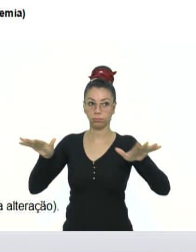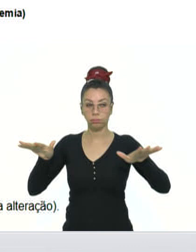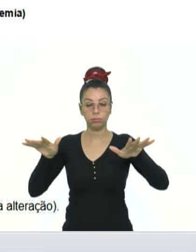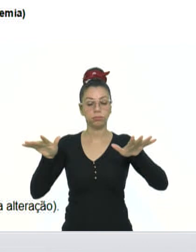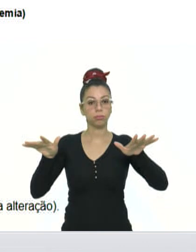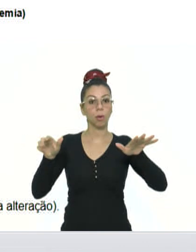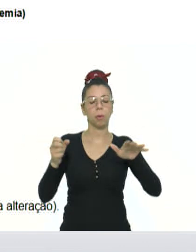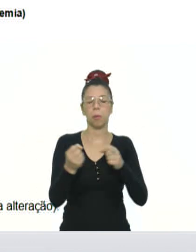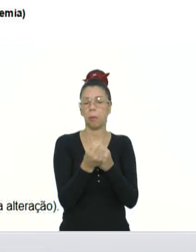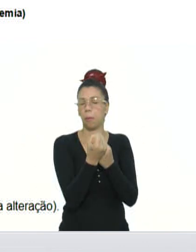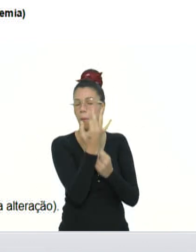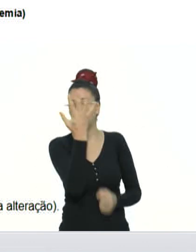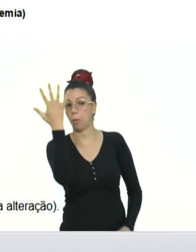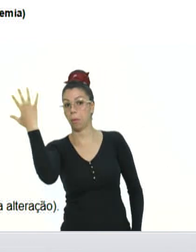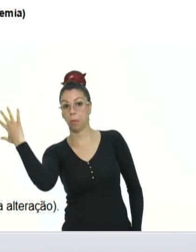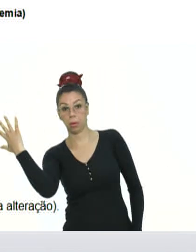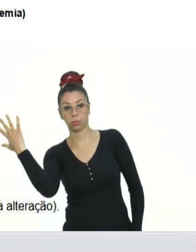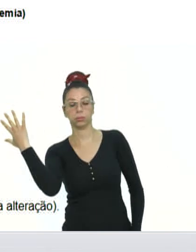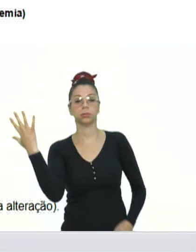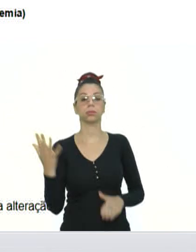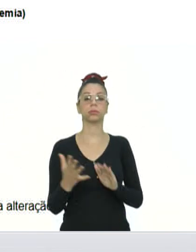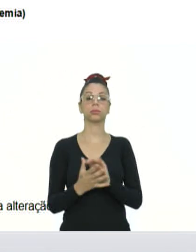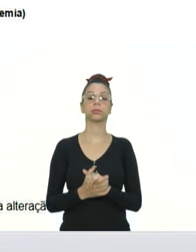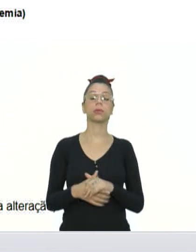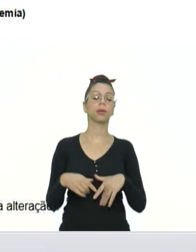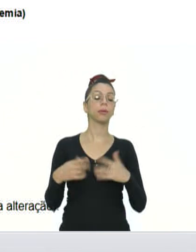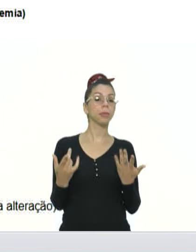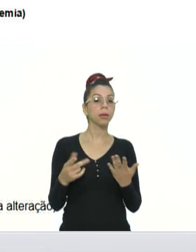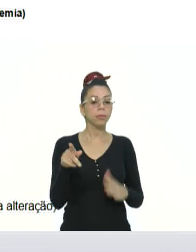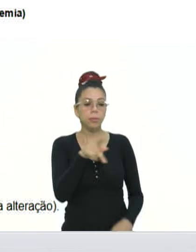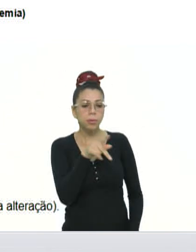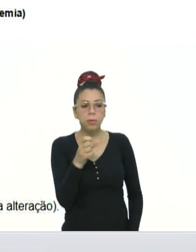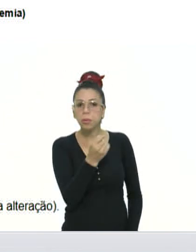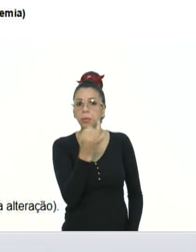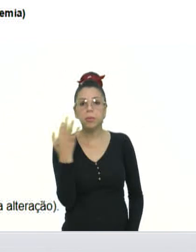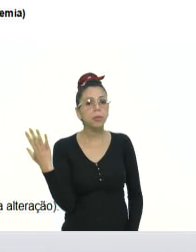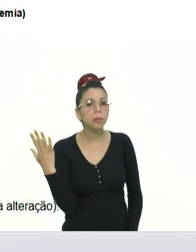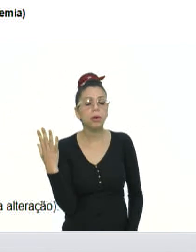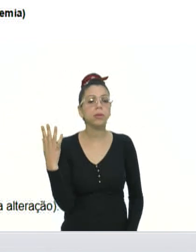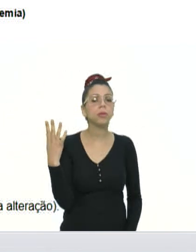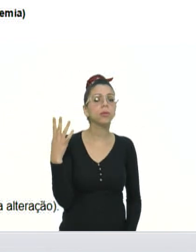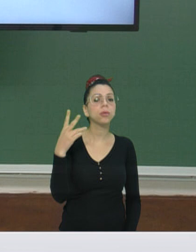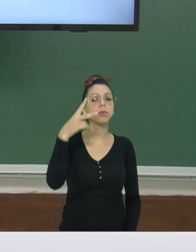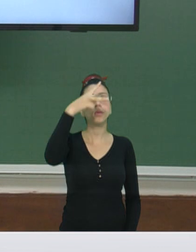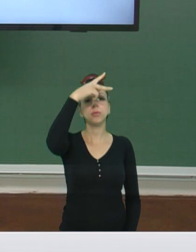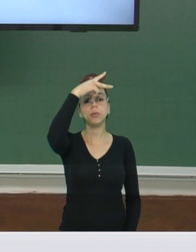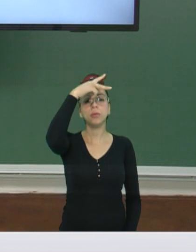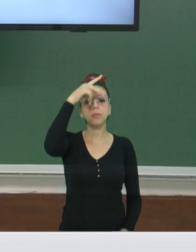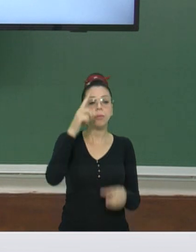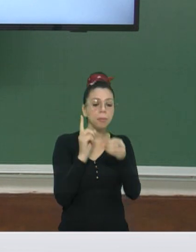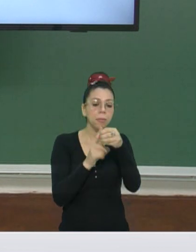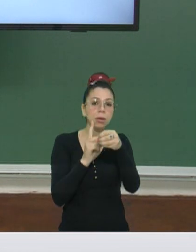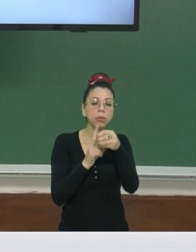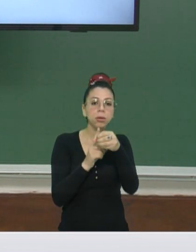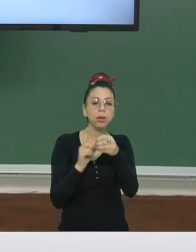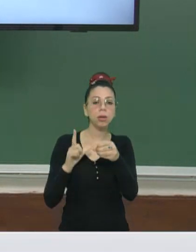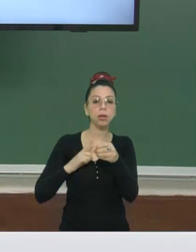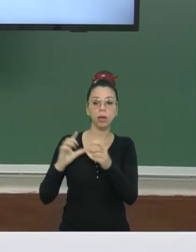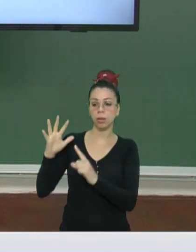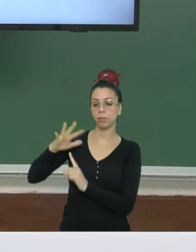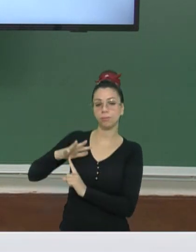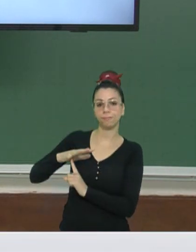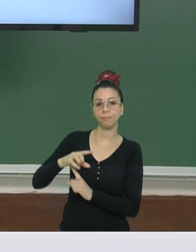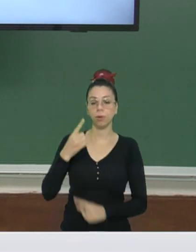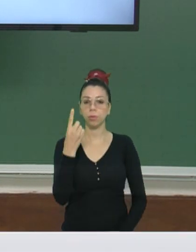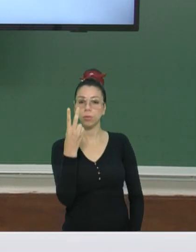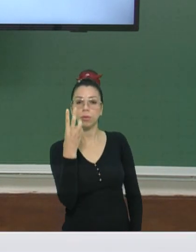Olha quanto, gente. Professora, quantos municípios tem no Paraná? Você sabe? Vou te dar 1, 2,